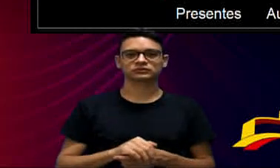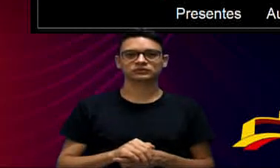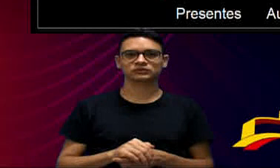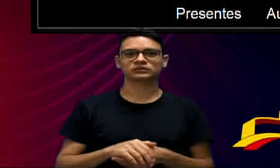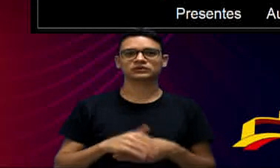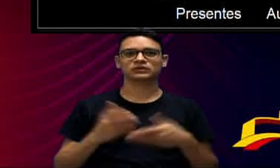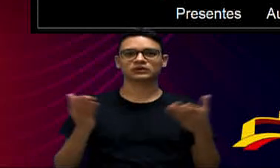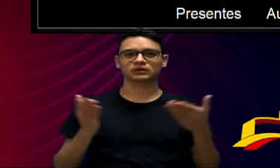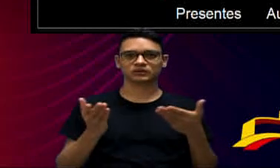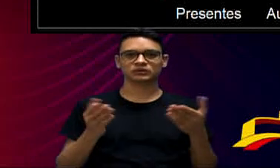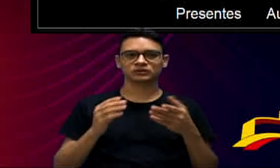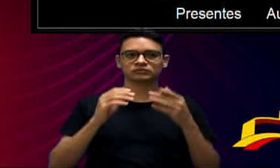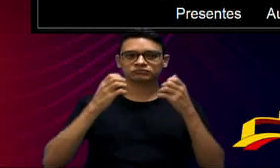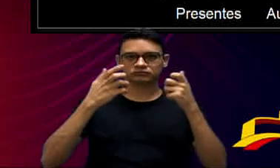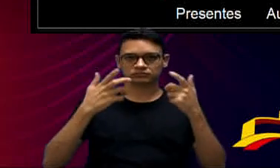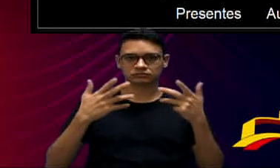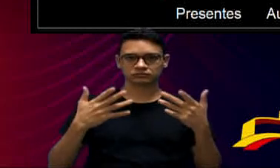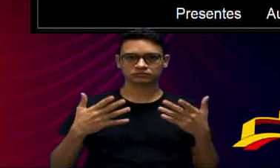declaro